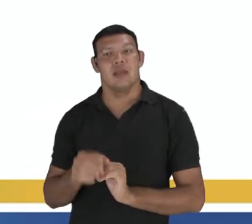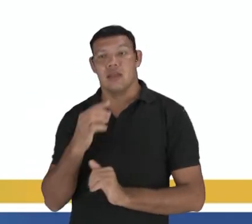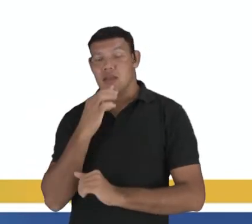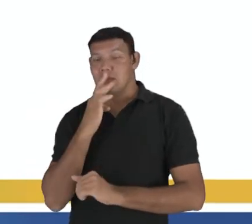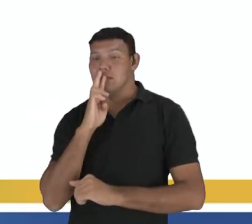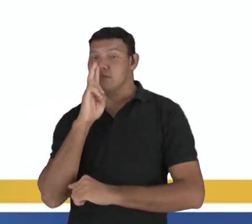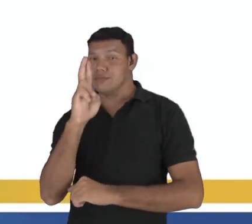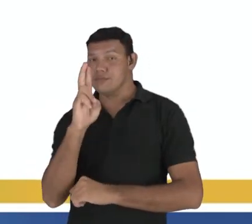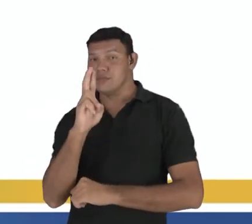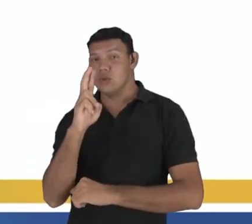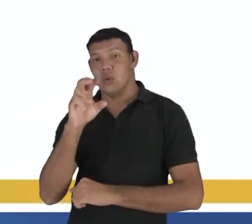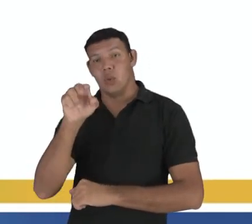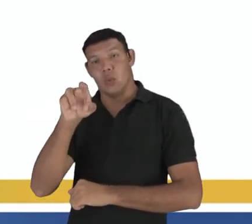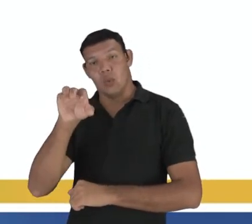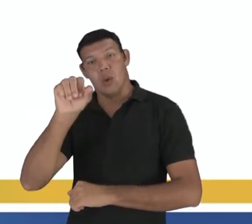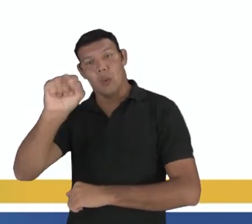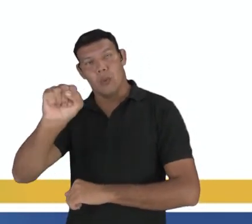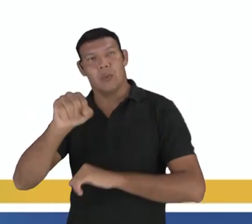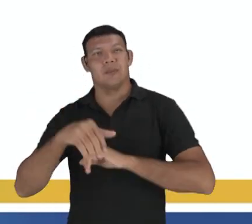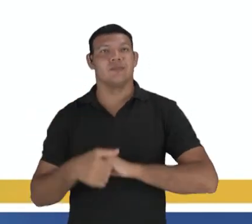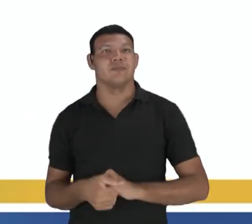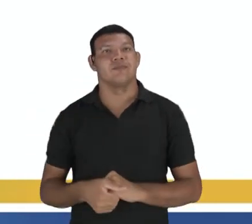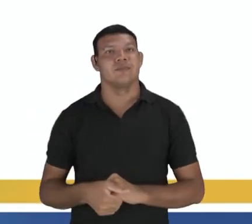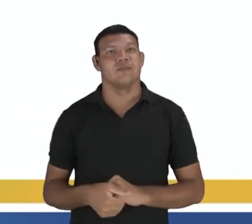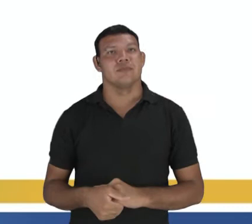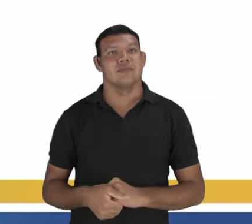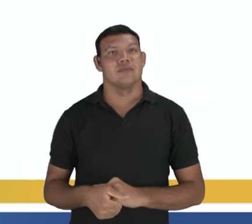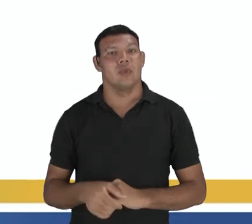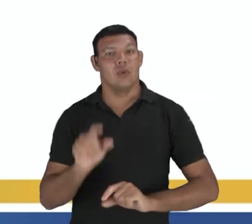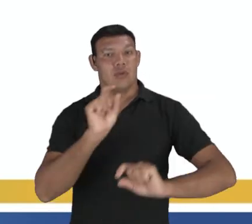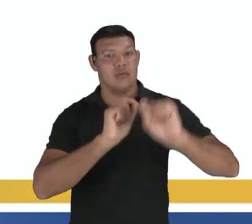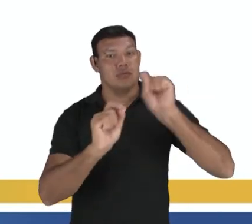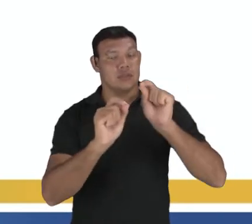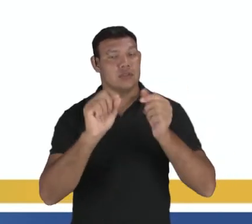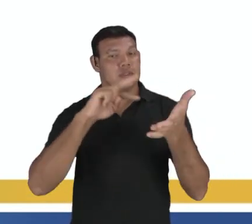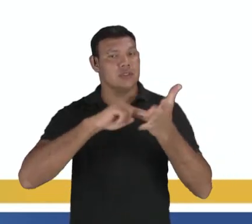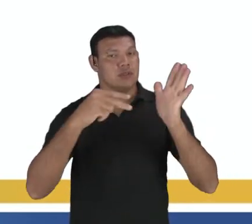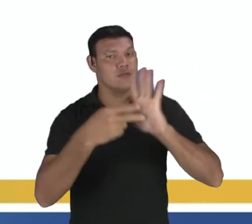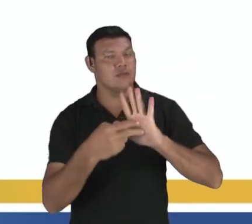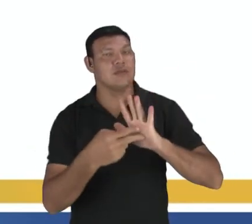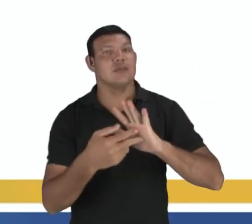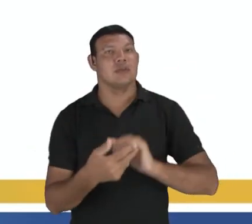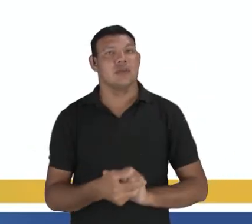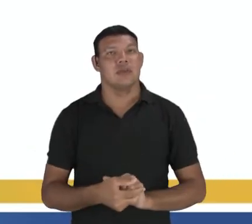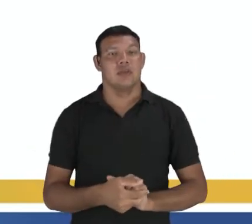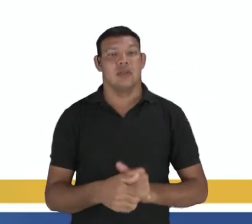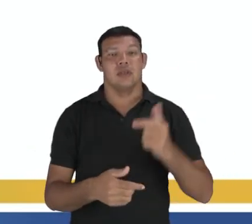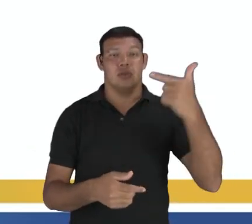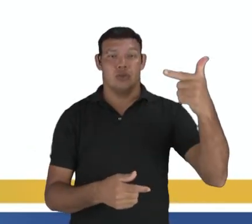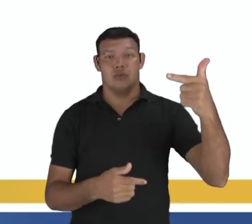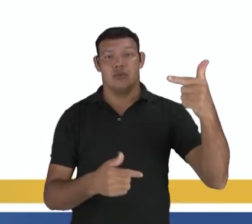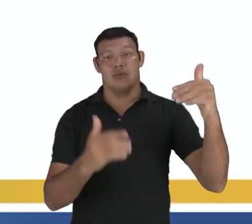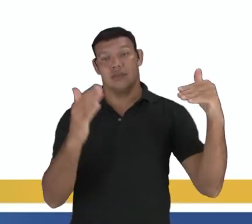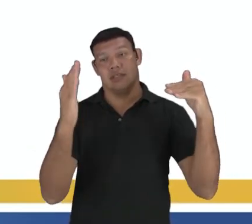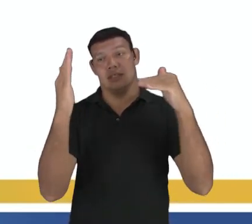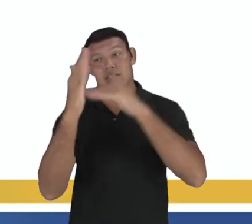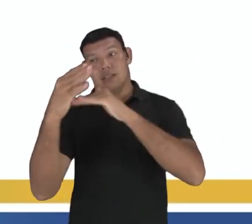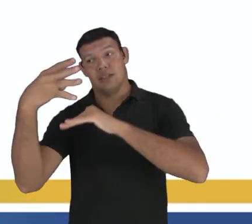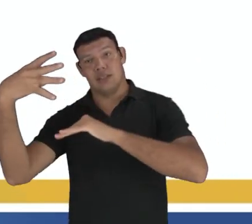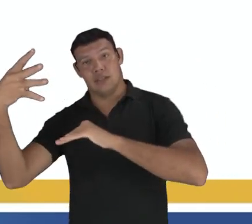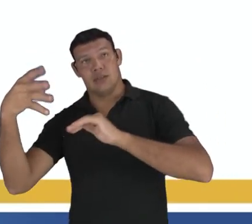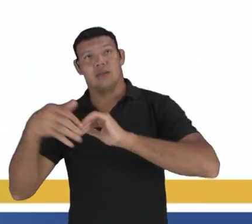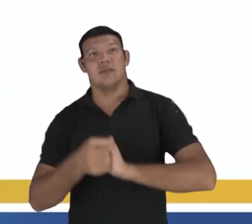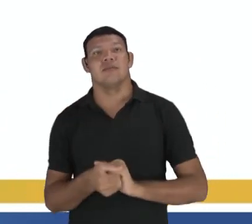no resultado 8. O que isso implica dizer, pessoal? Do 2 para o 4, nós vamos ter